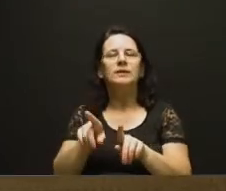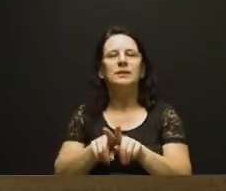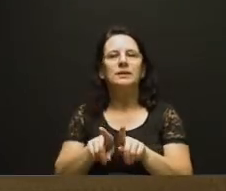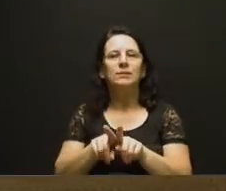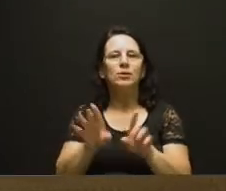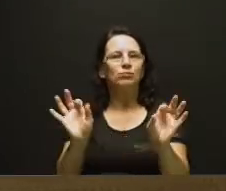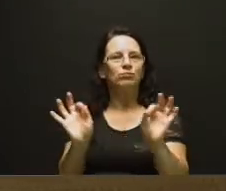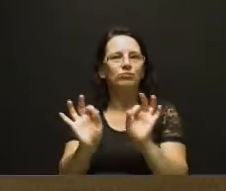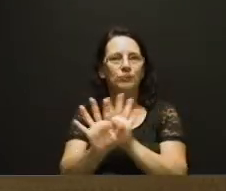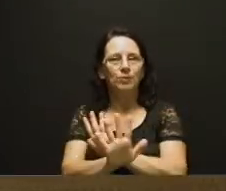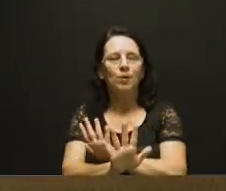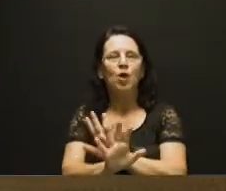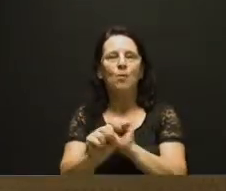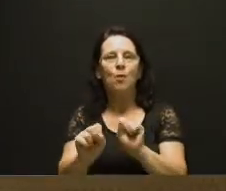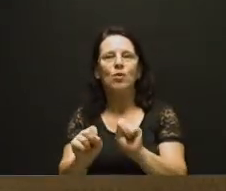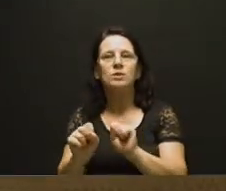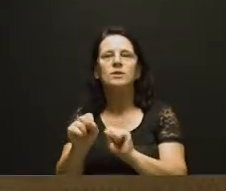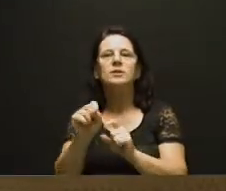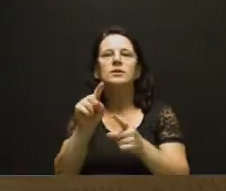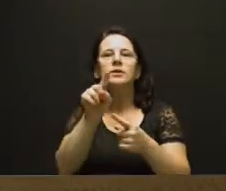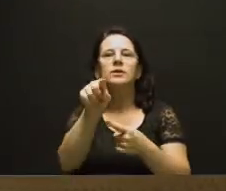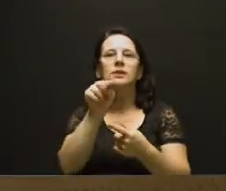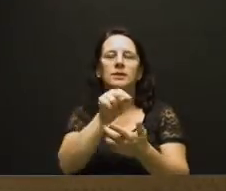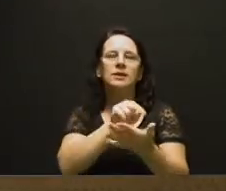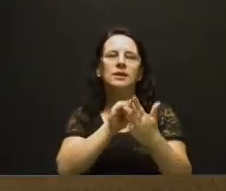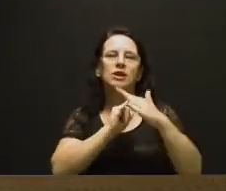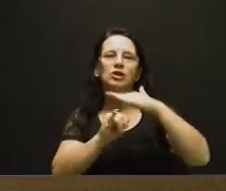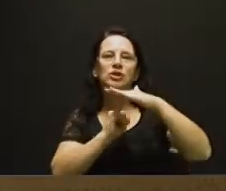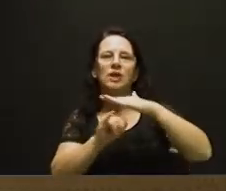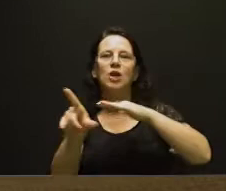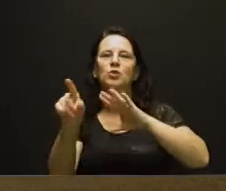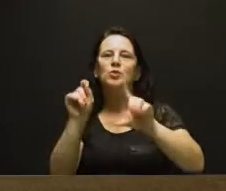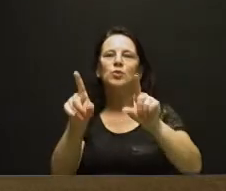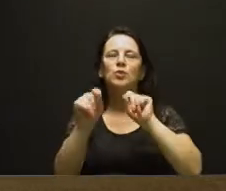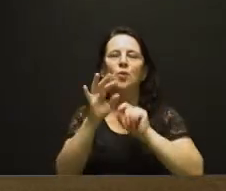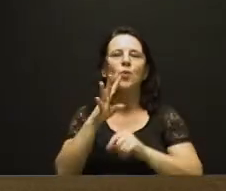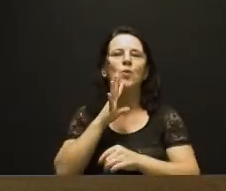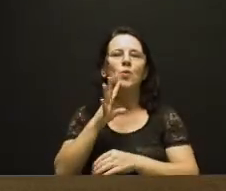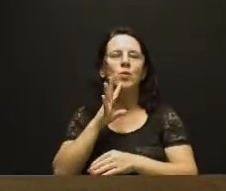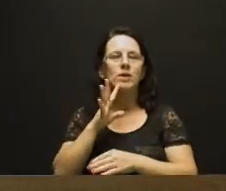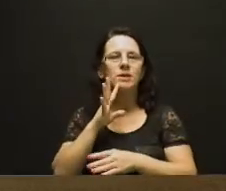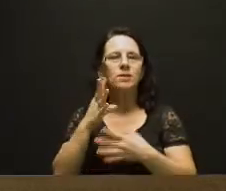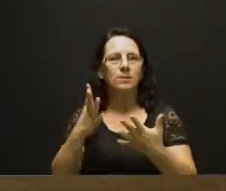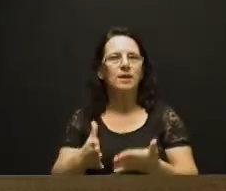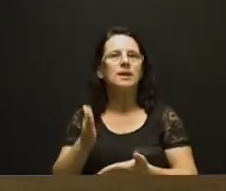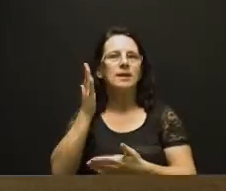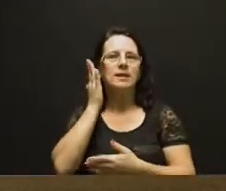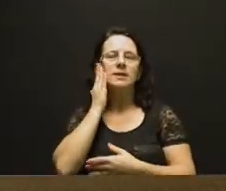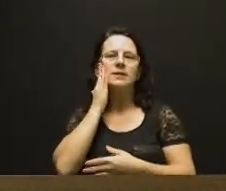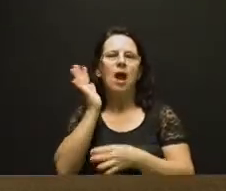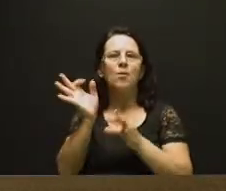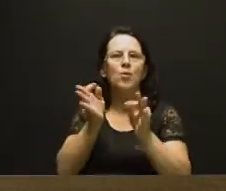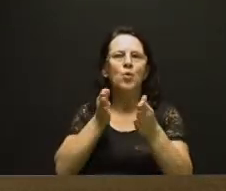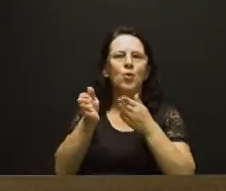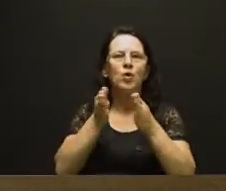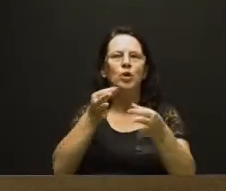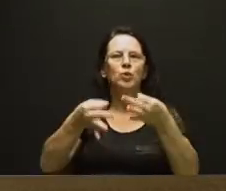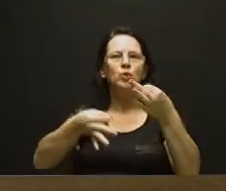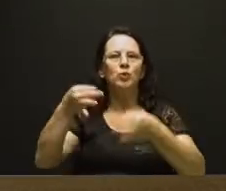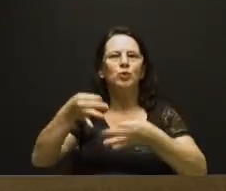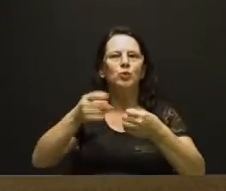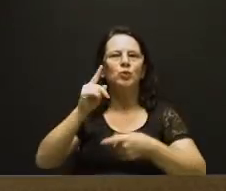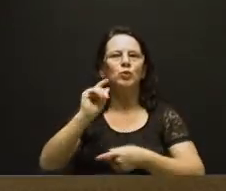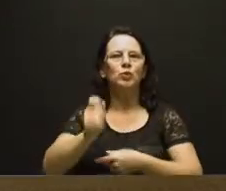de pronto aqui que pode ser indicado pelas entidades alguém que tem conhecimento científico que saiba o ordenamento jurídico que rege